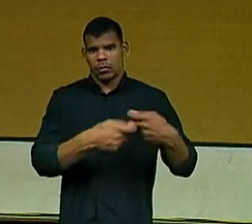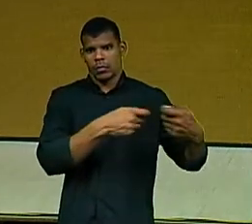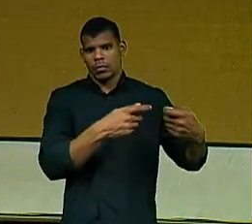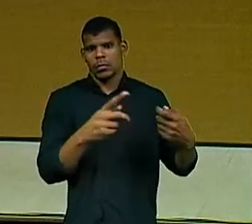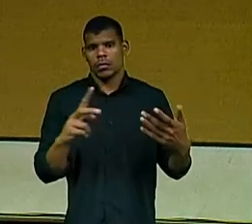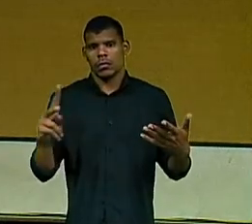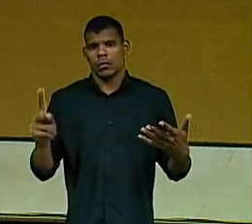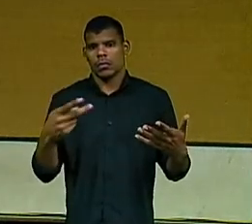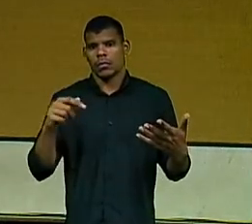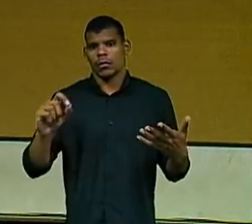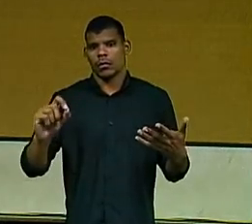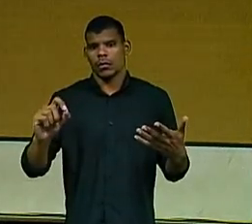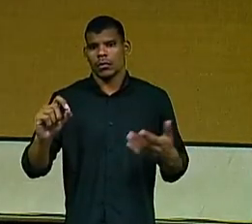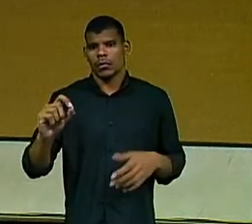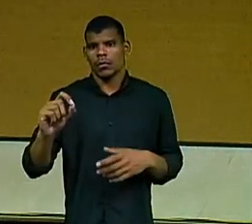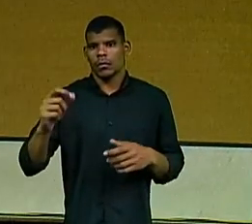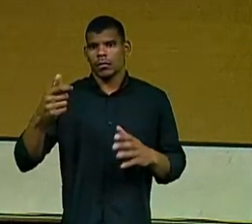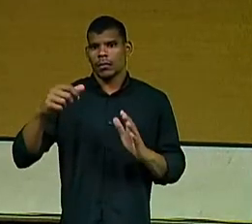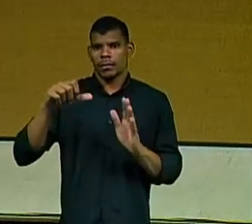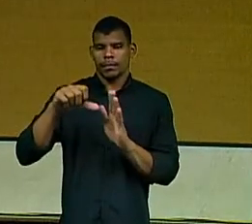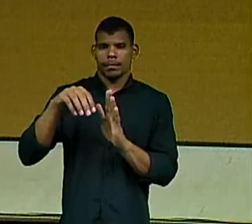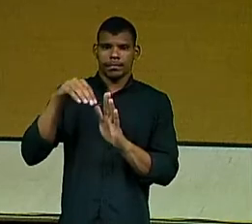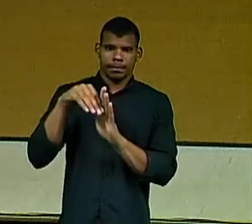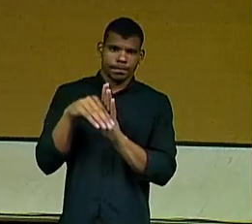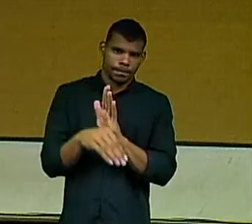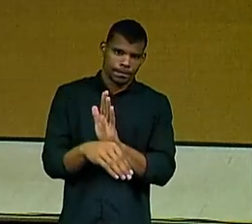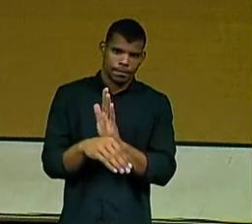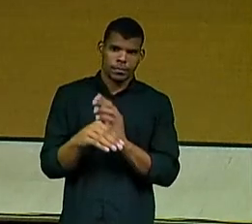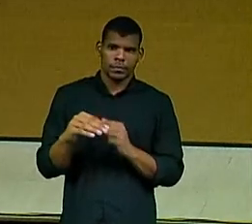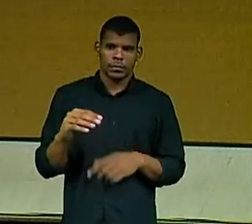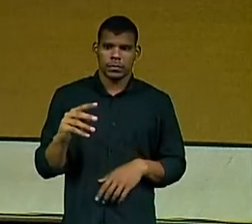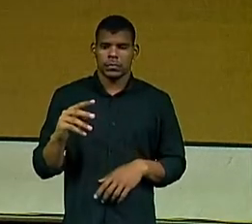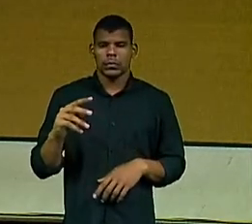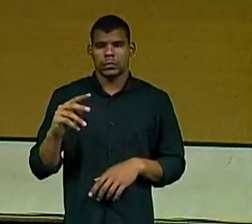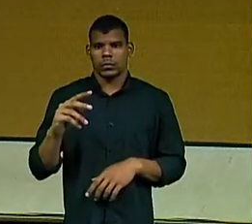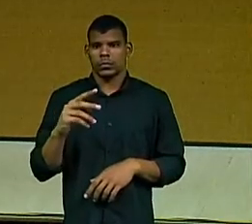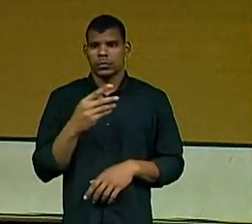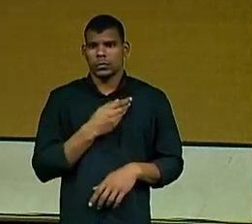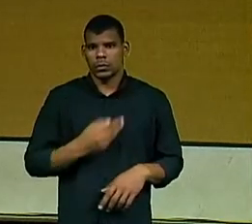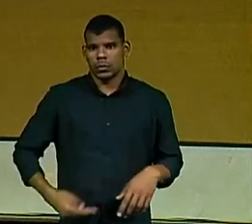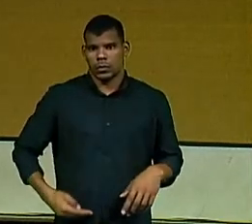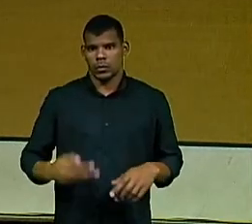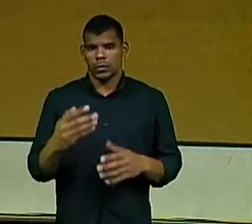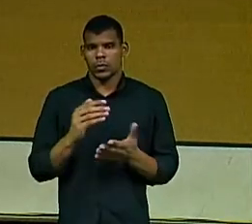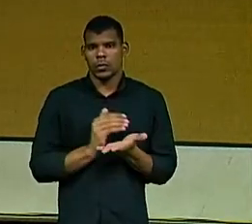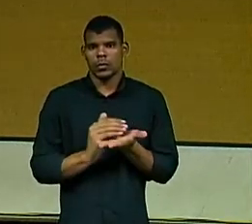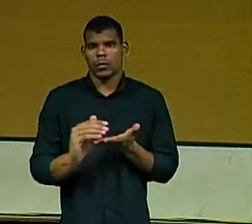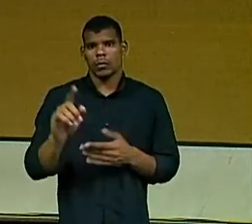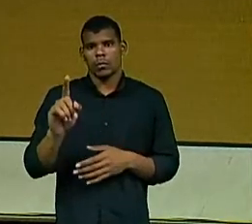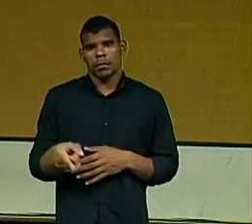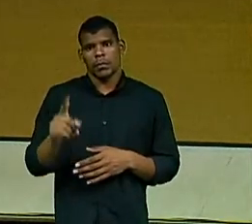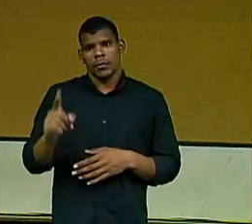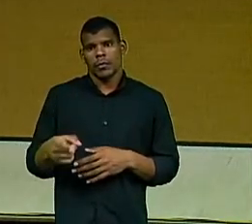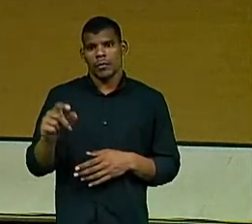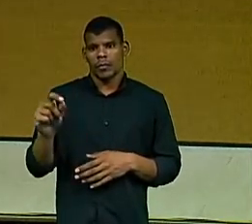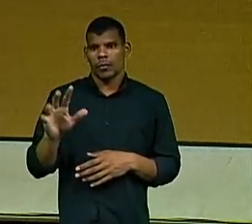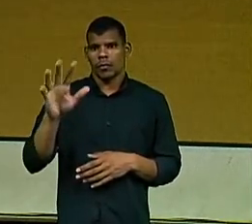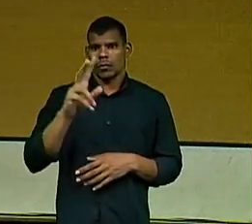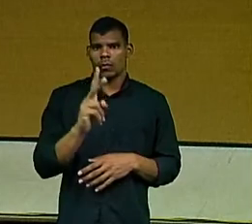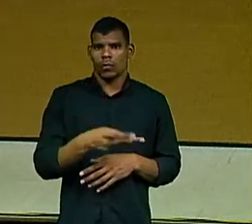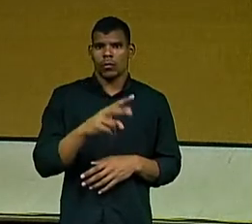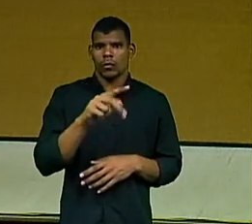ela piorou significativamente o governo começa com a inflação de mil termina com inflação de